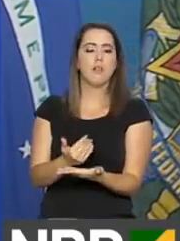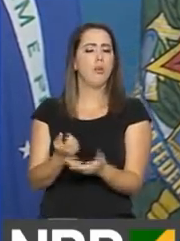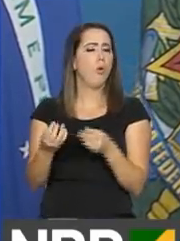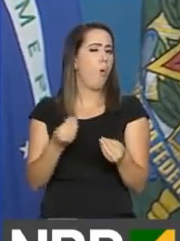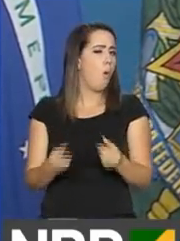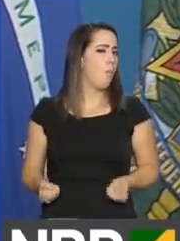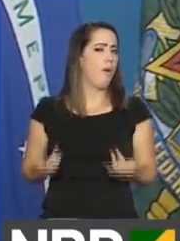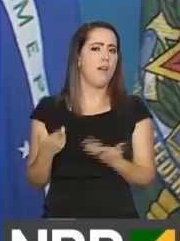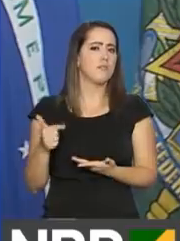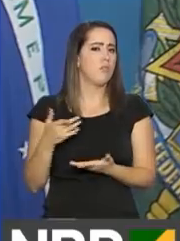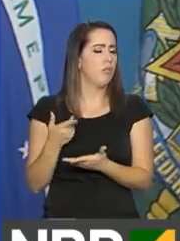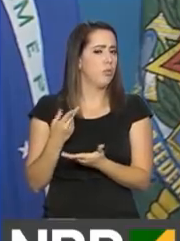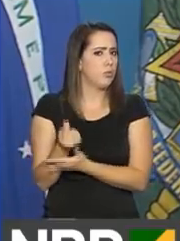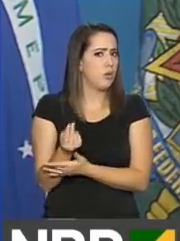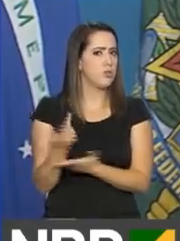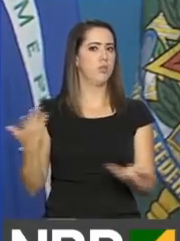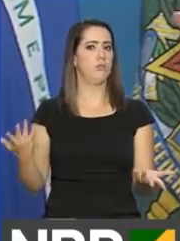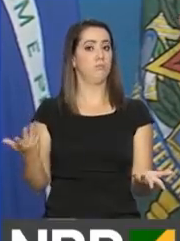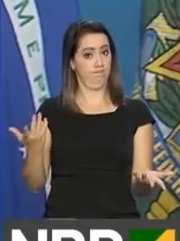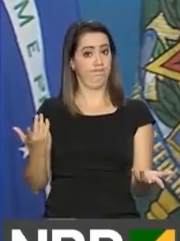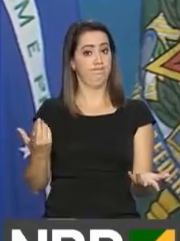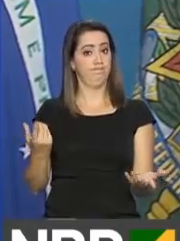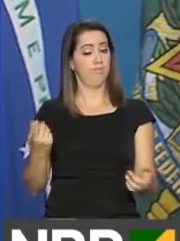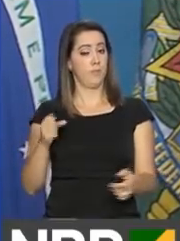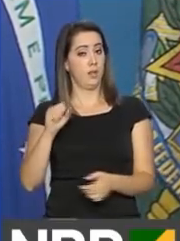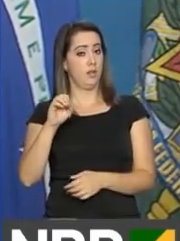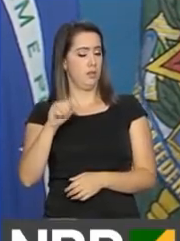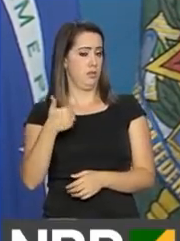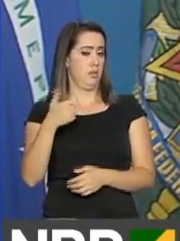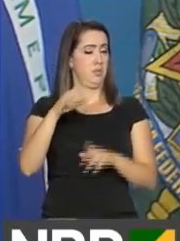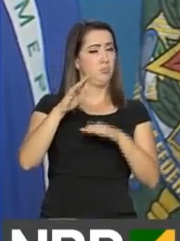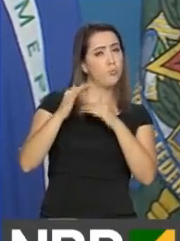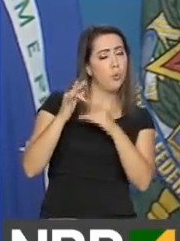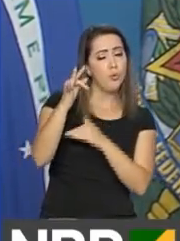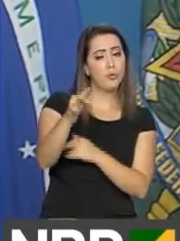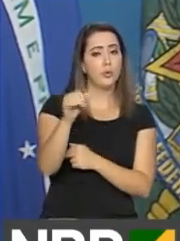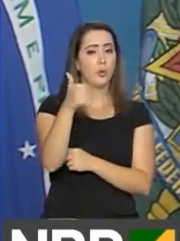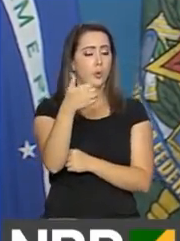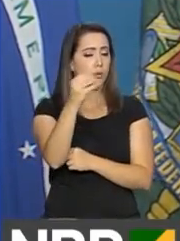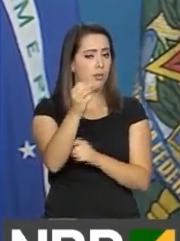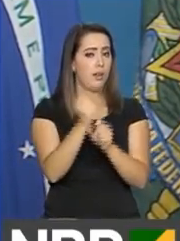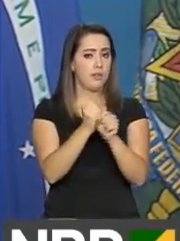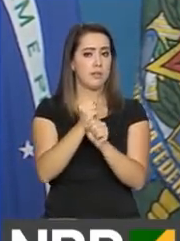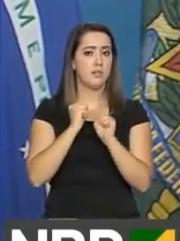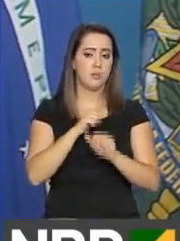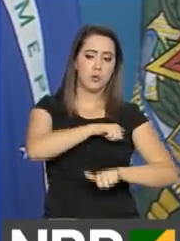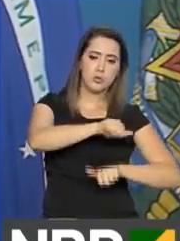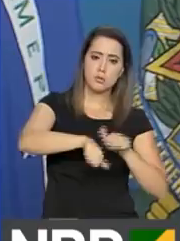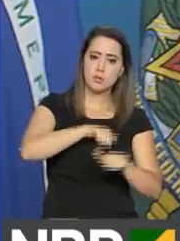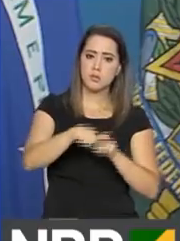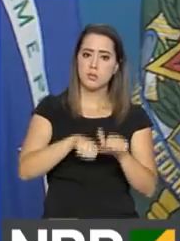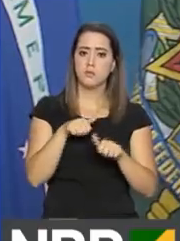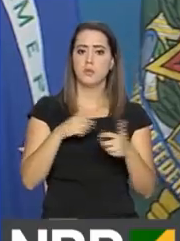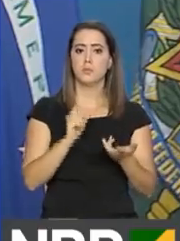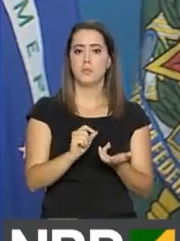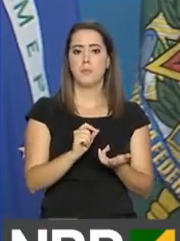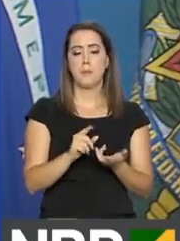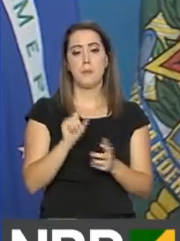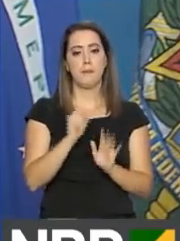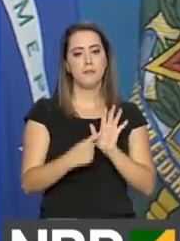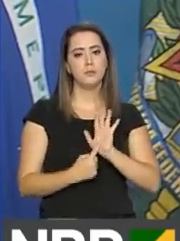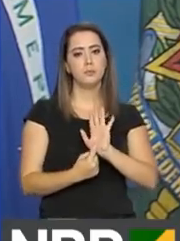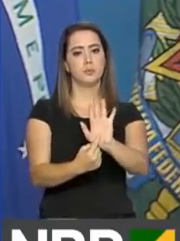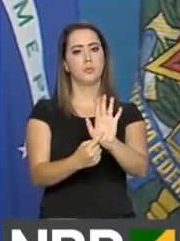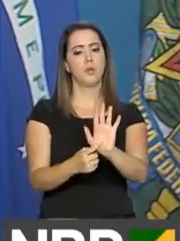quem sabe daqui a oito ou dez anos ep pode se fazer uma revisão reveladora reveladora de que